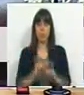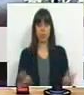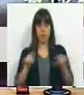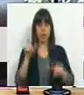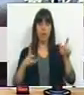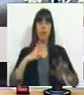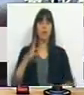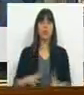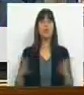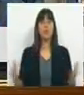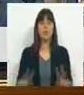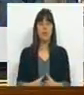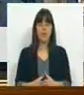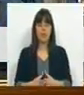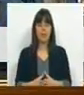aos portugueses